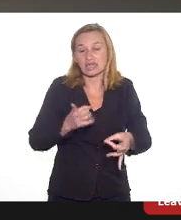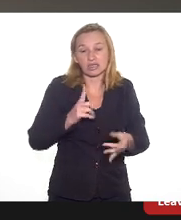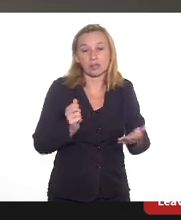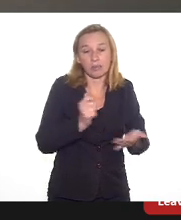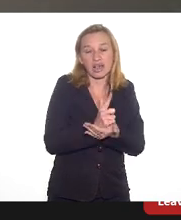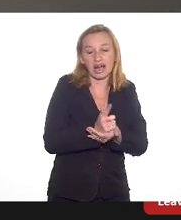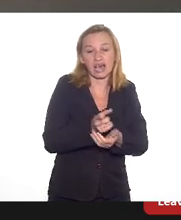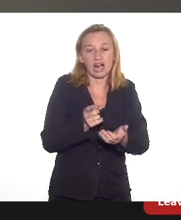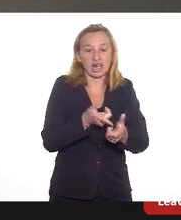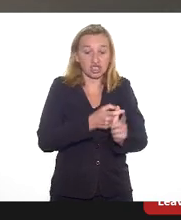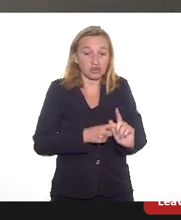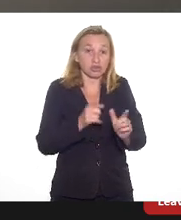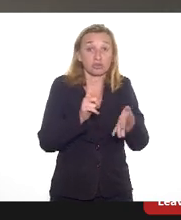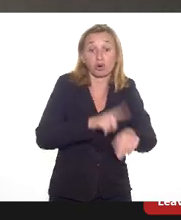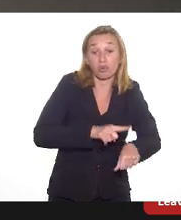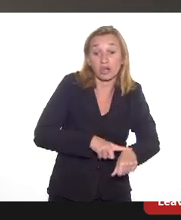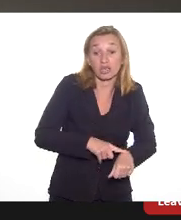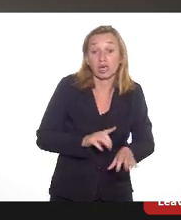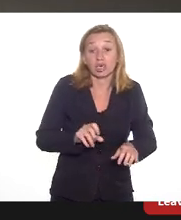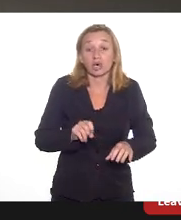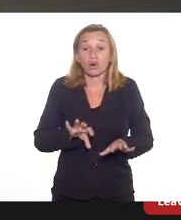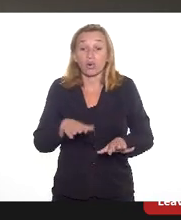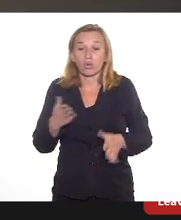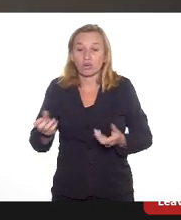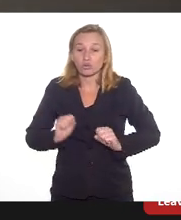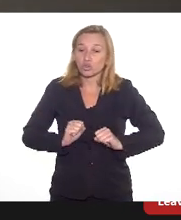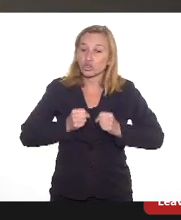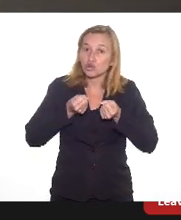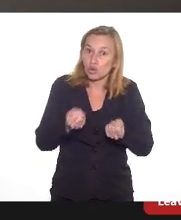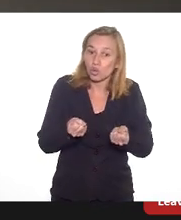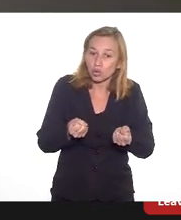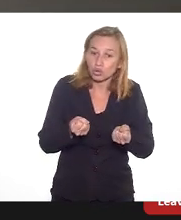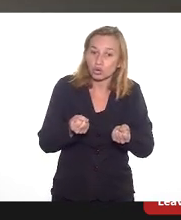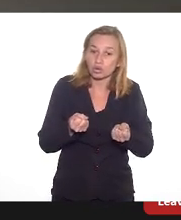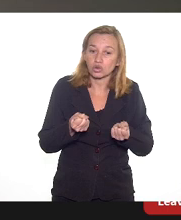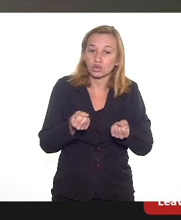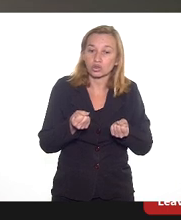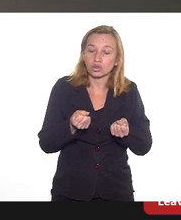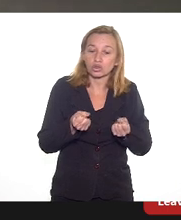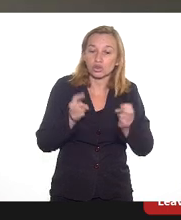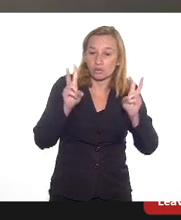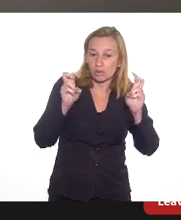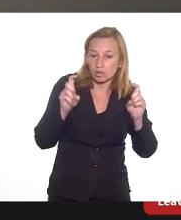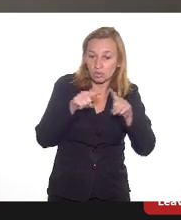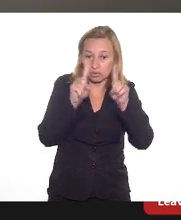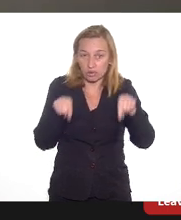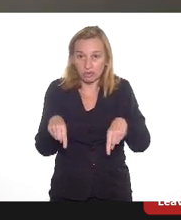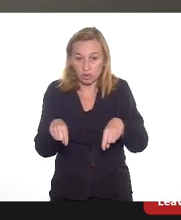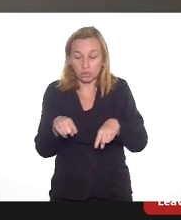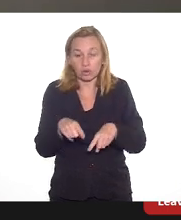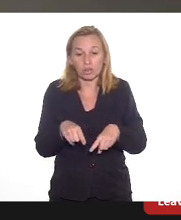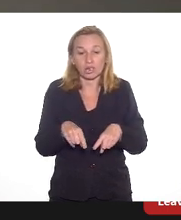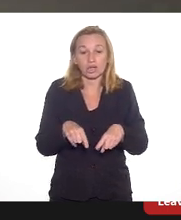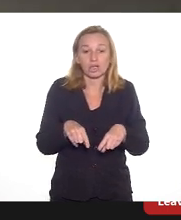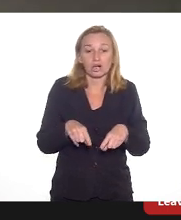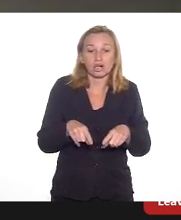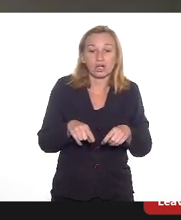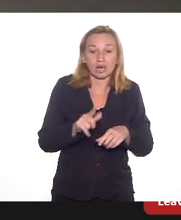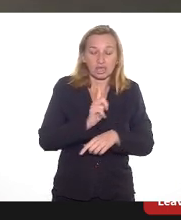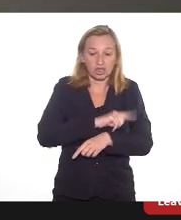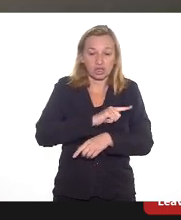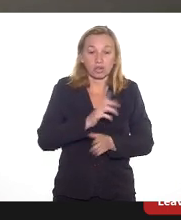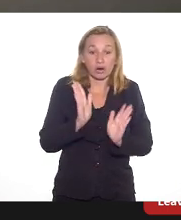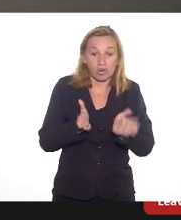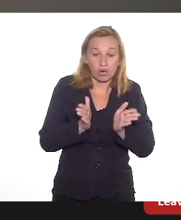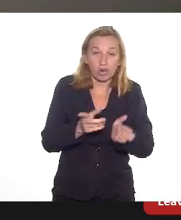nesse momento. Então, tanto quanto o esforço de tratar a questão dos servidores, a gestão agora nossa